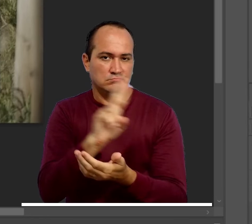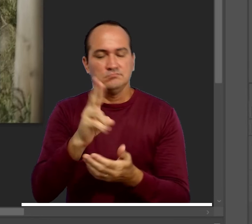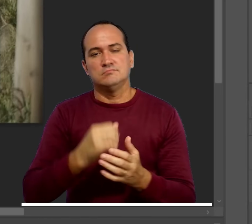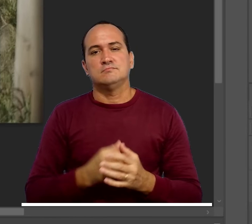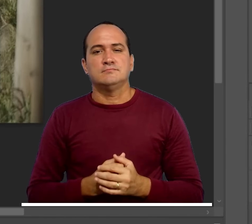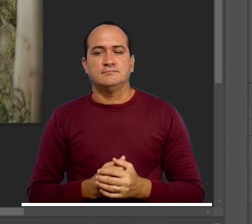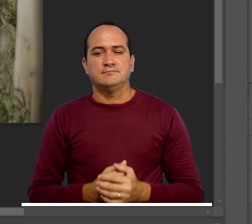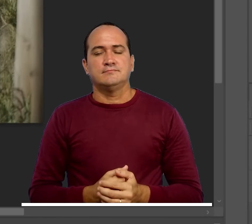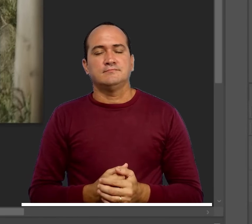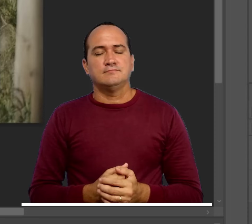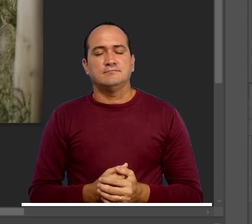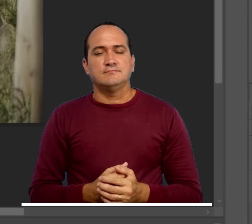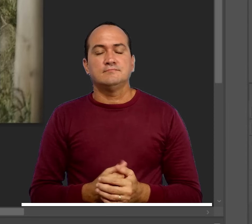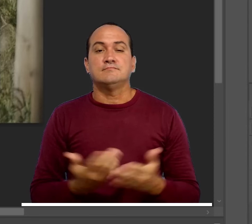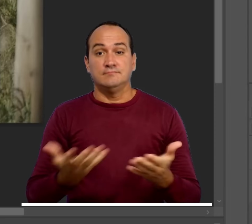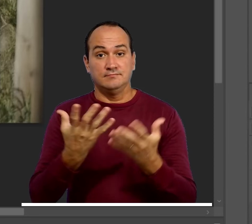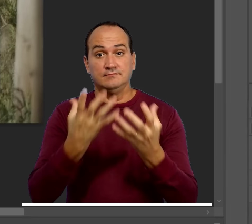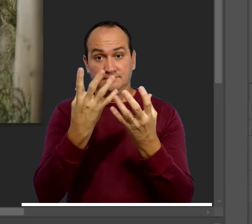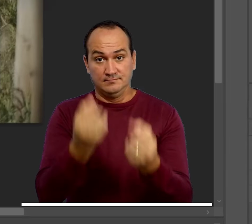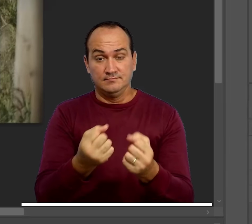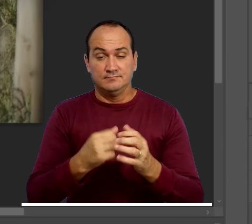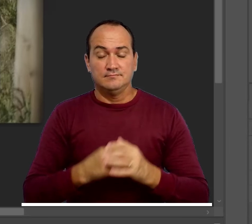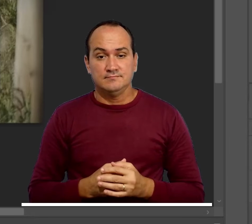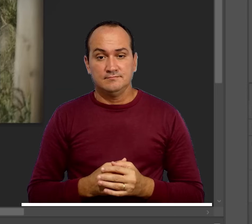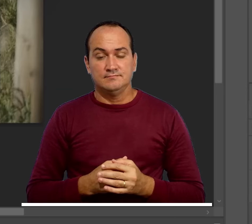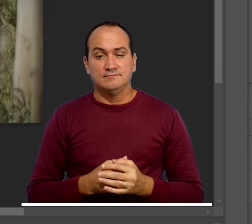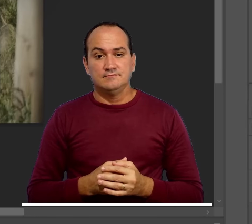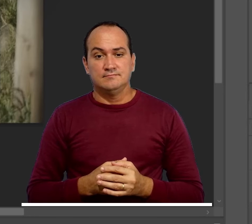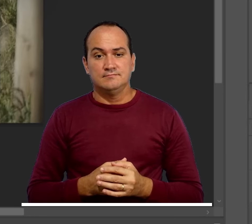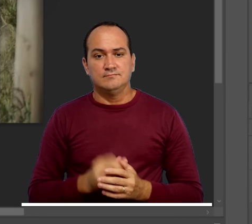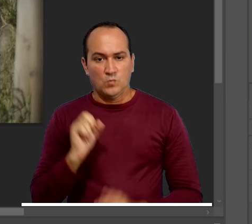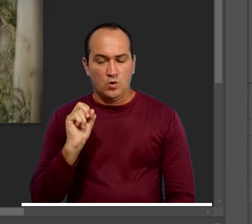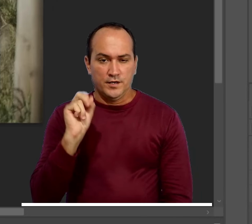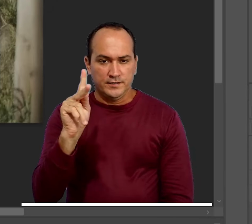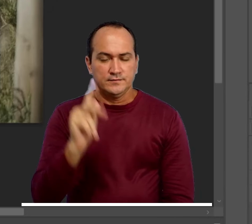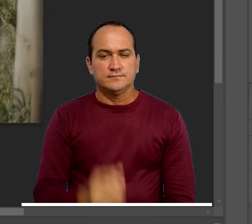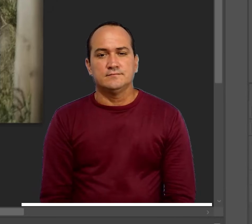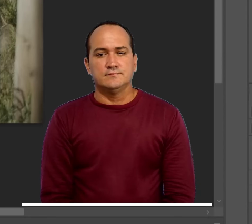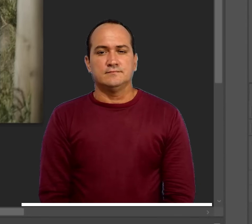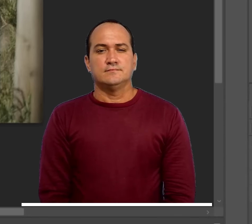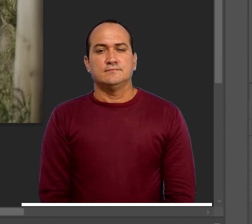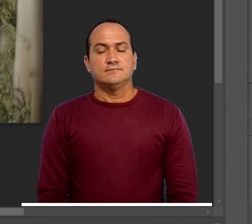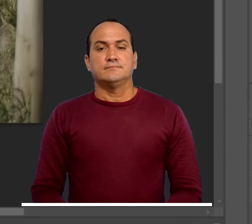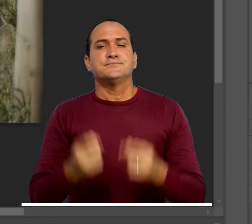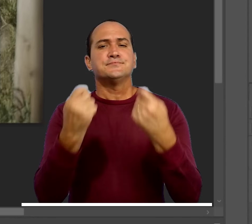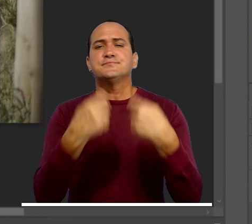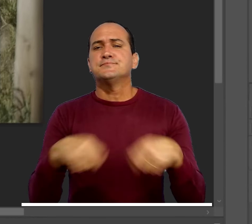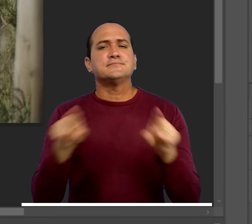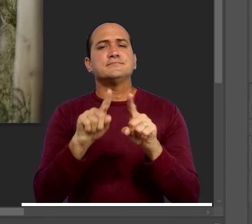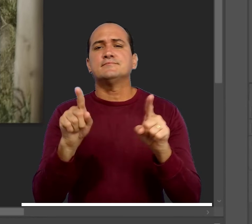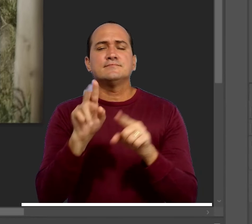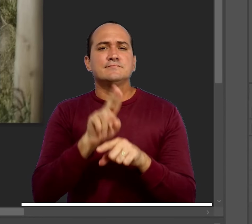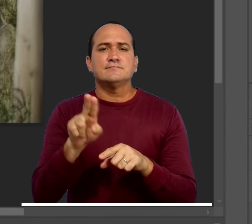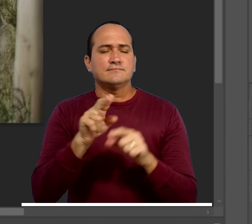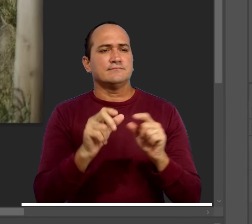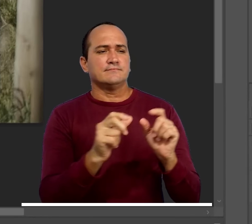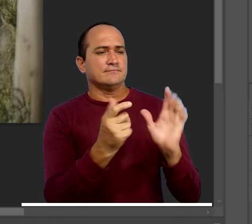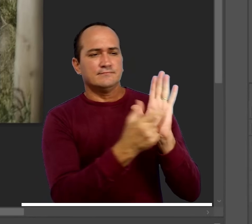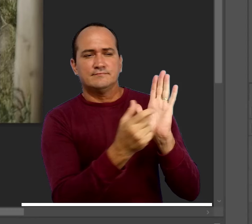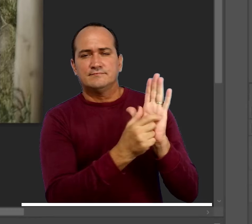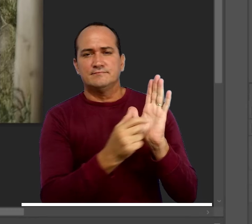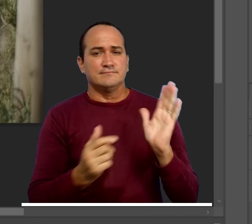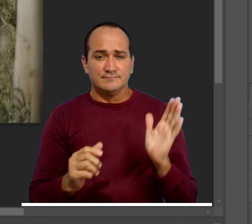lá. Pronto, então vou salvar assim. Ok. E aí eu não preciso mais do Photoshop, tá